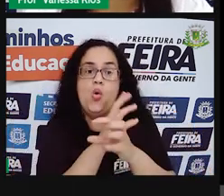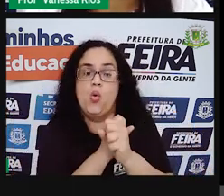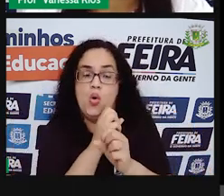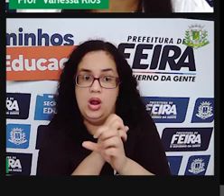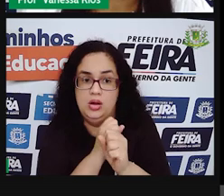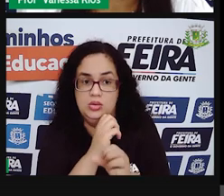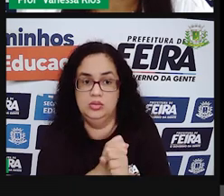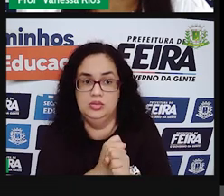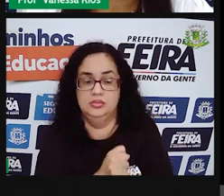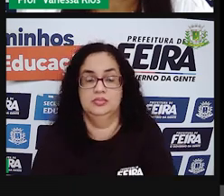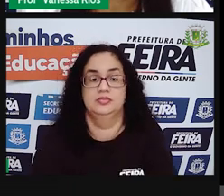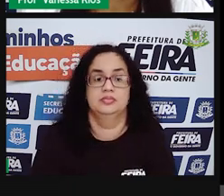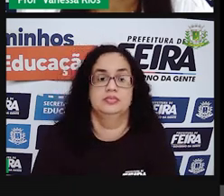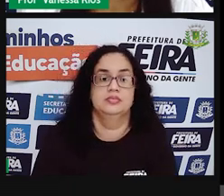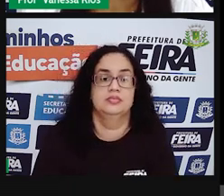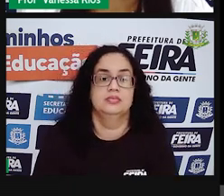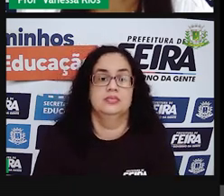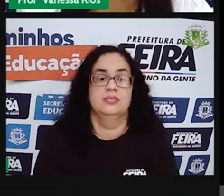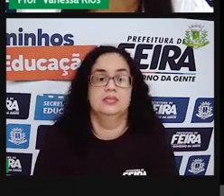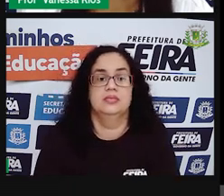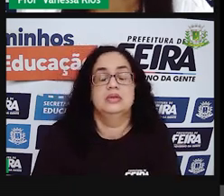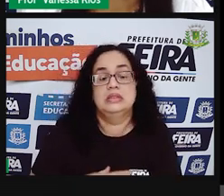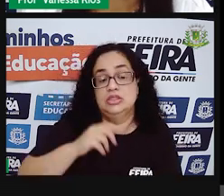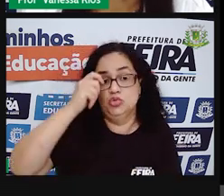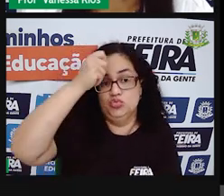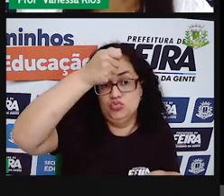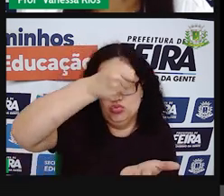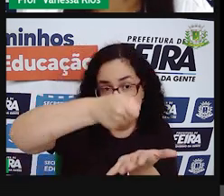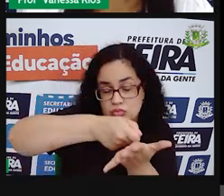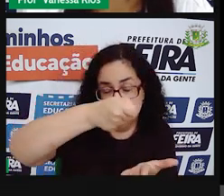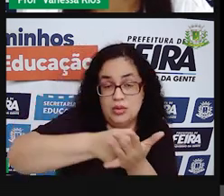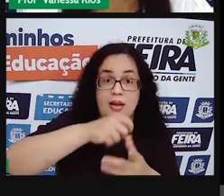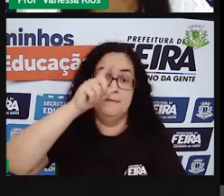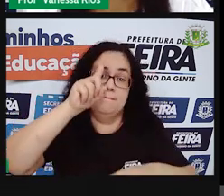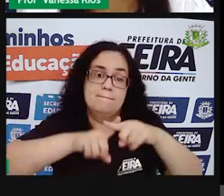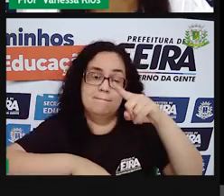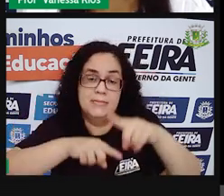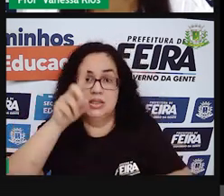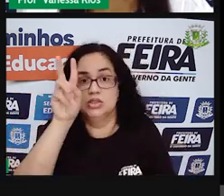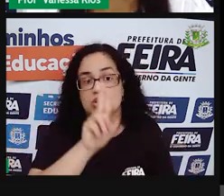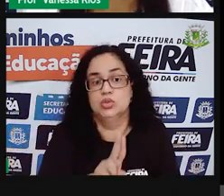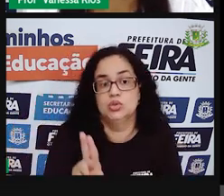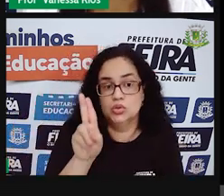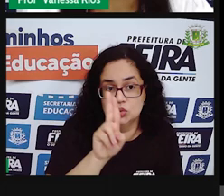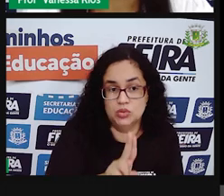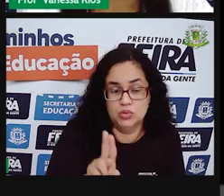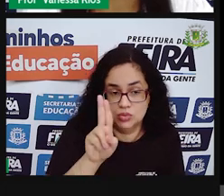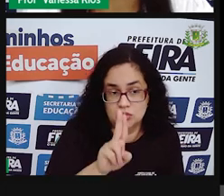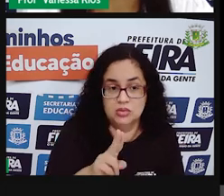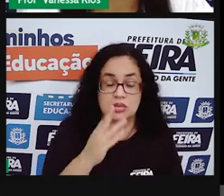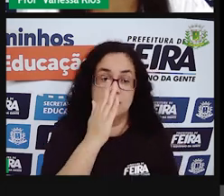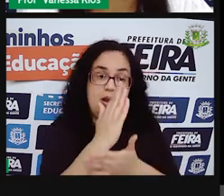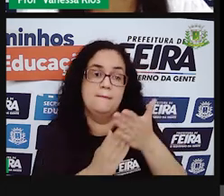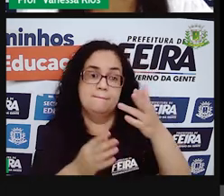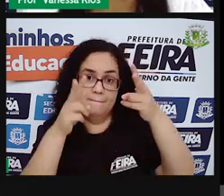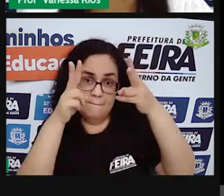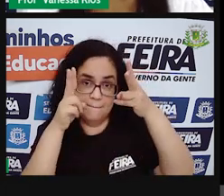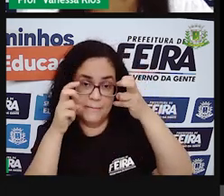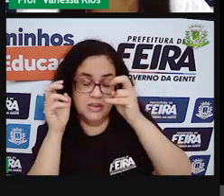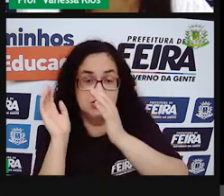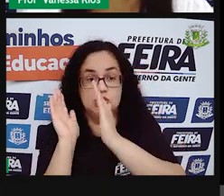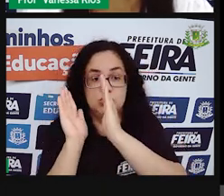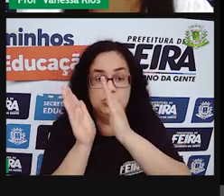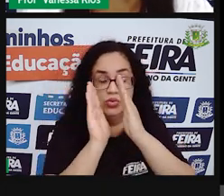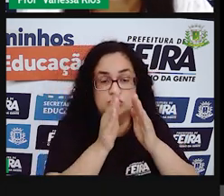grau aí, o grau de resistência, né, dos materiais utilizados pelos porquinhos, a gente perceberia aí uma